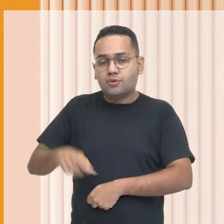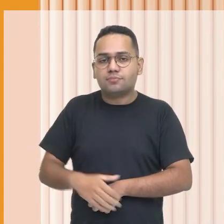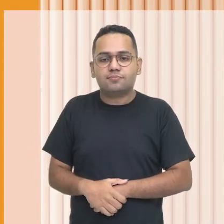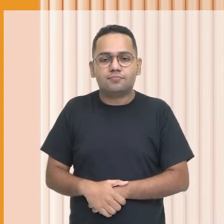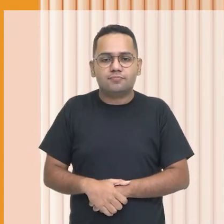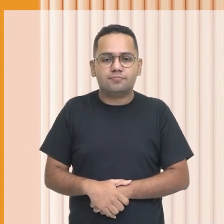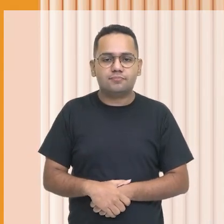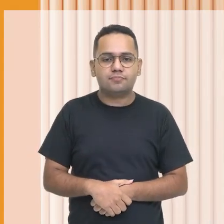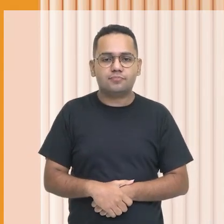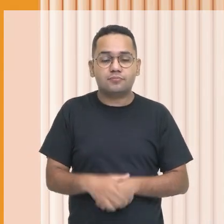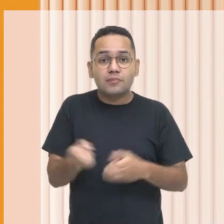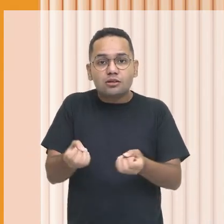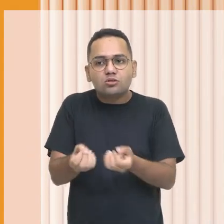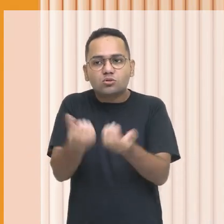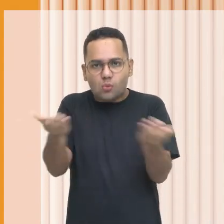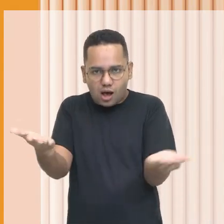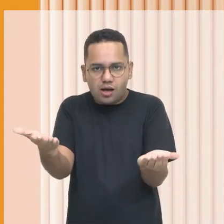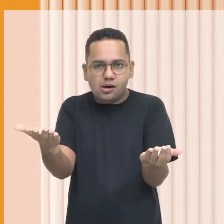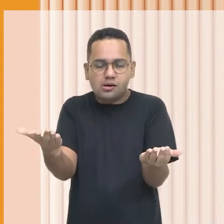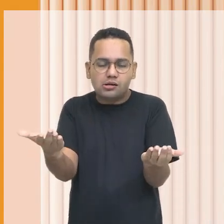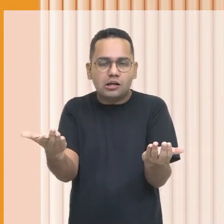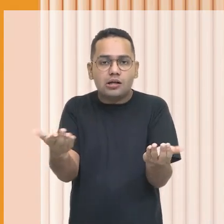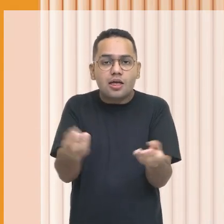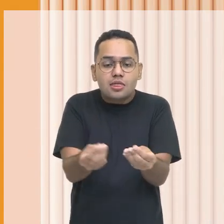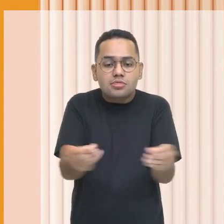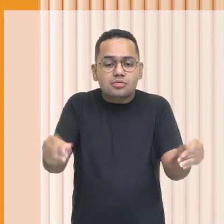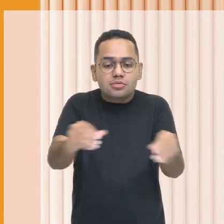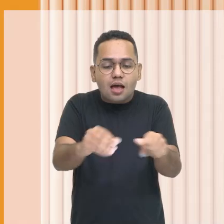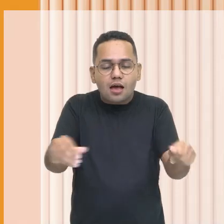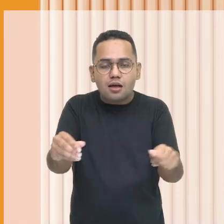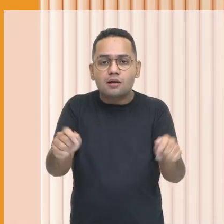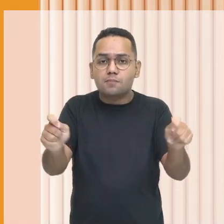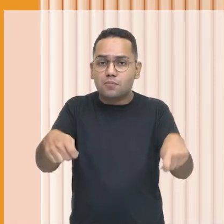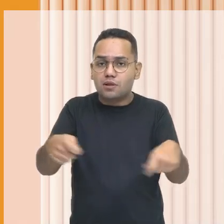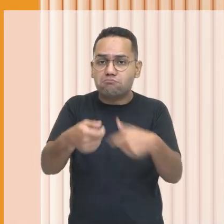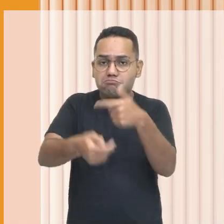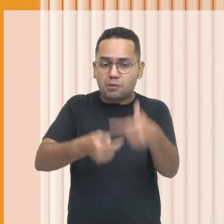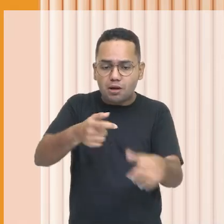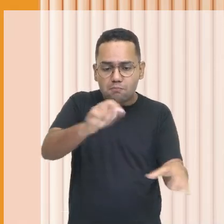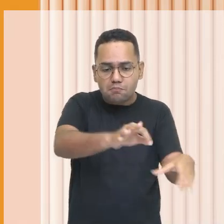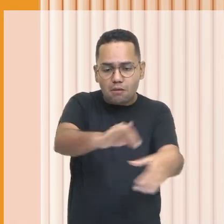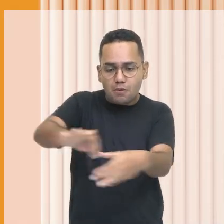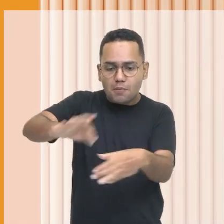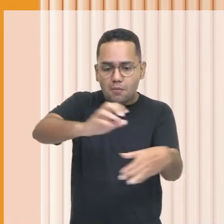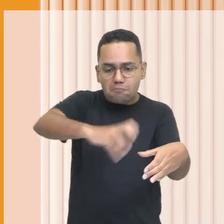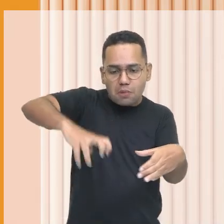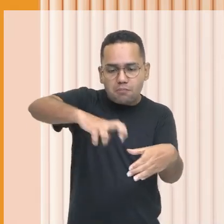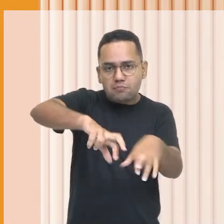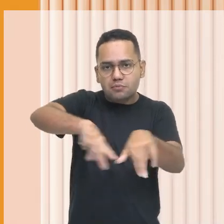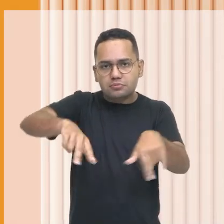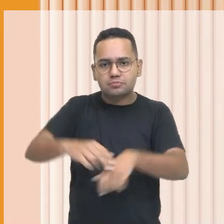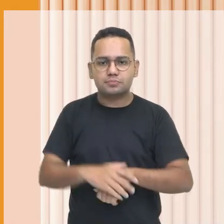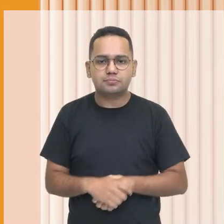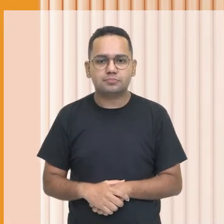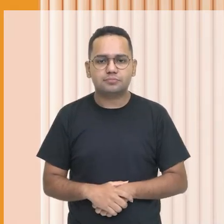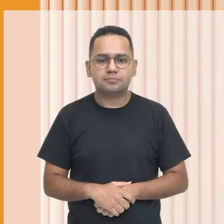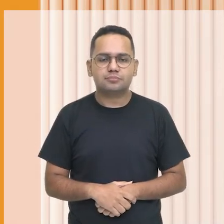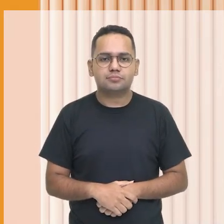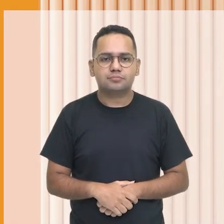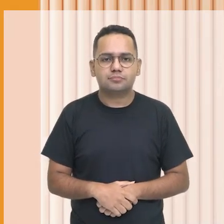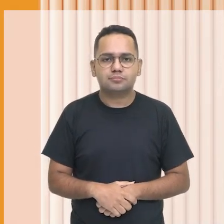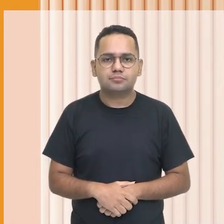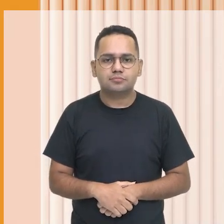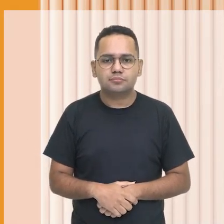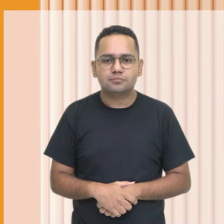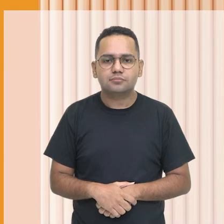doar essas terras para quem ele quisesse, para que essa pessoa trabalhasse. Ele era o dono, mas ele podia conceder que essas